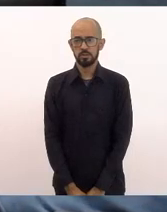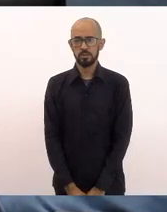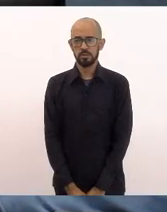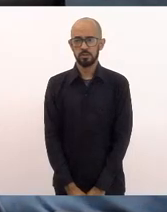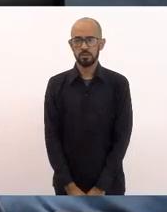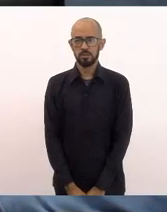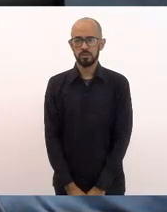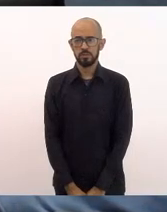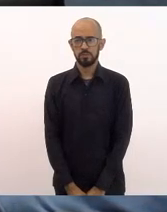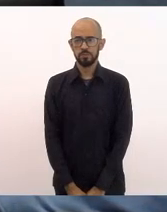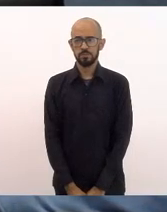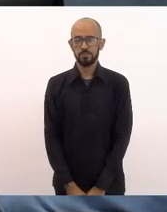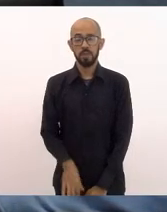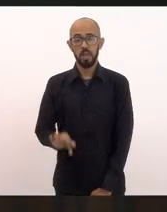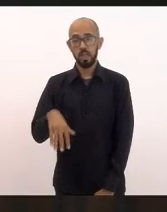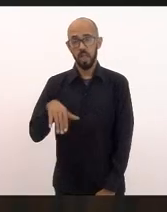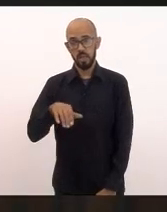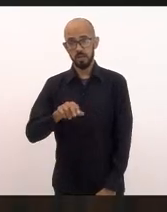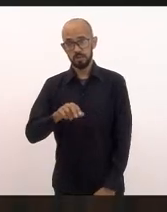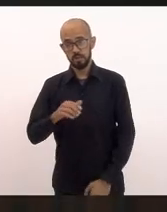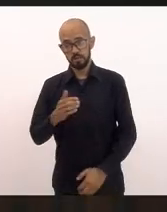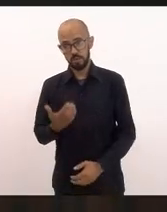Quem quiser já começar.